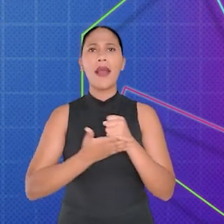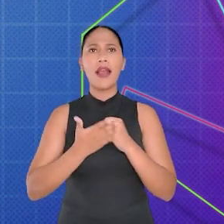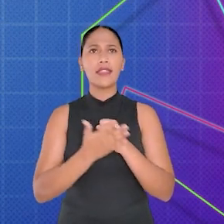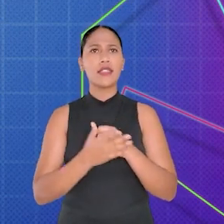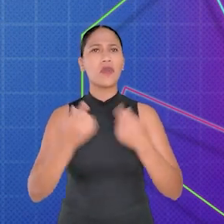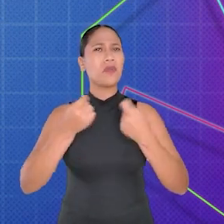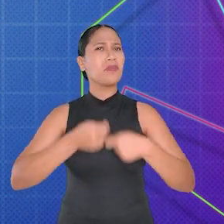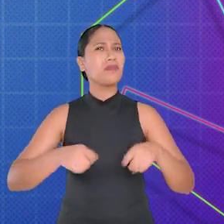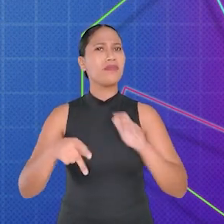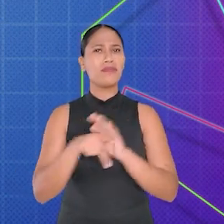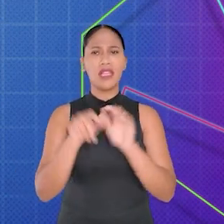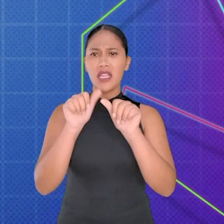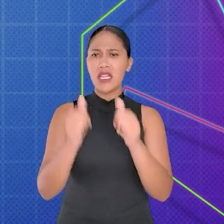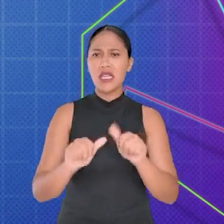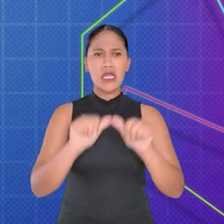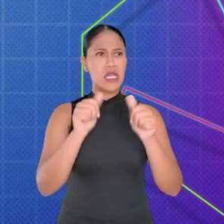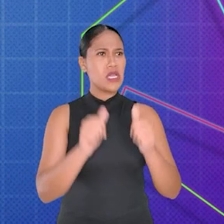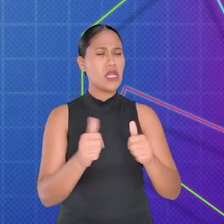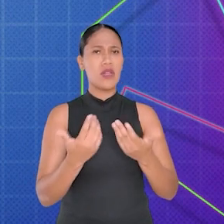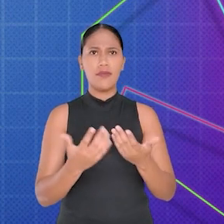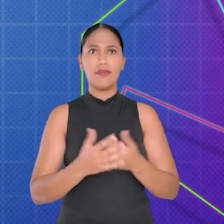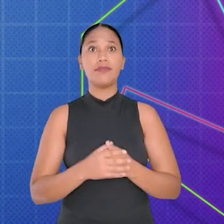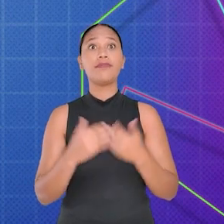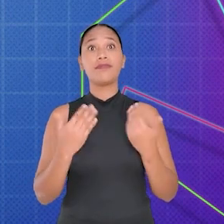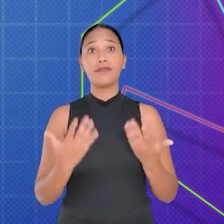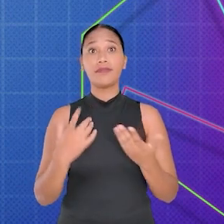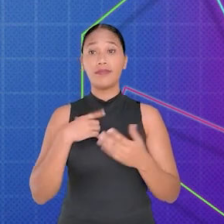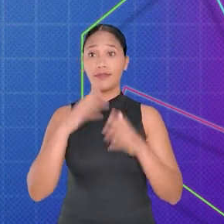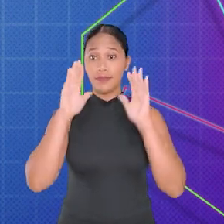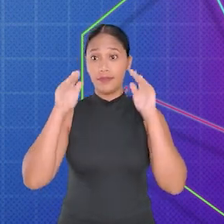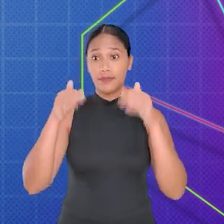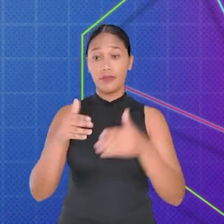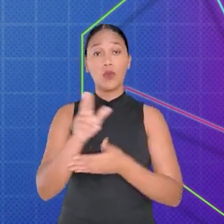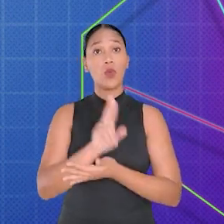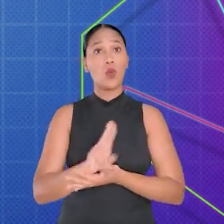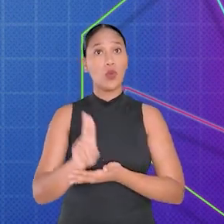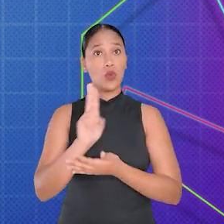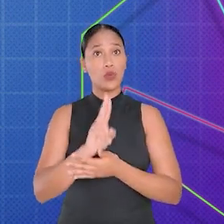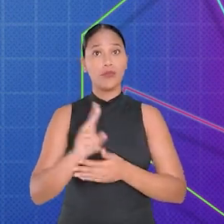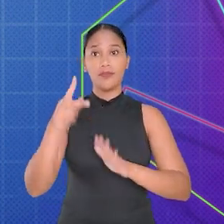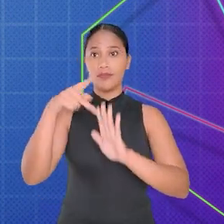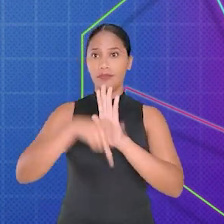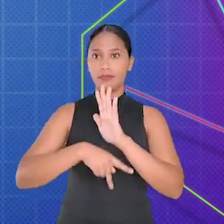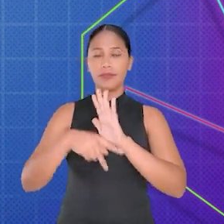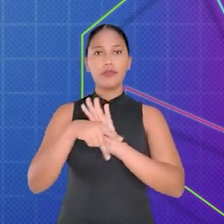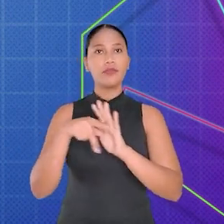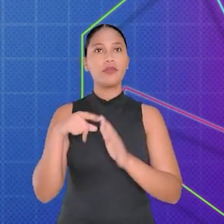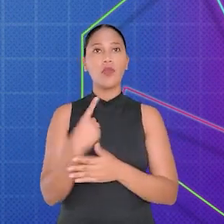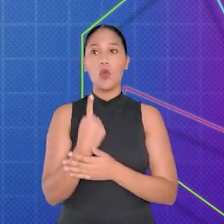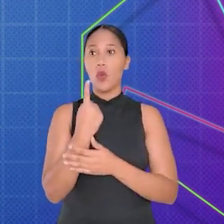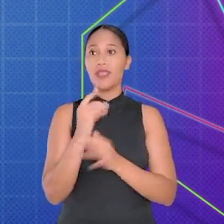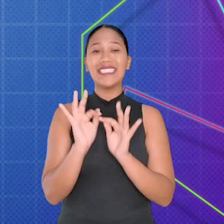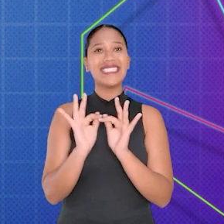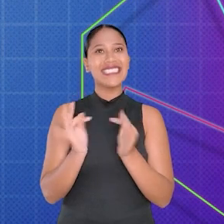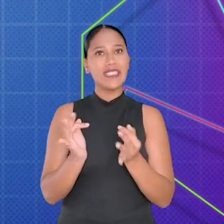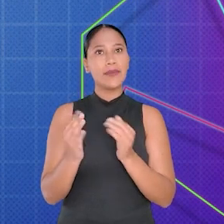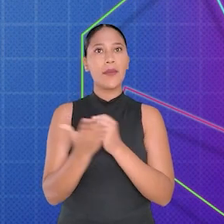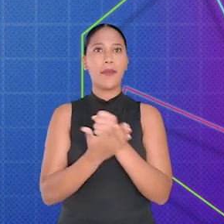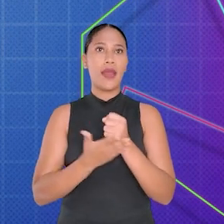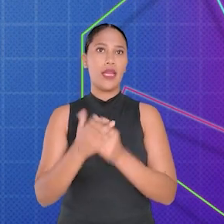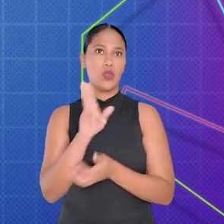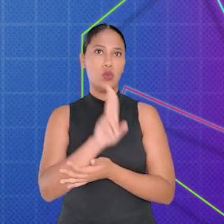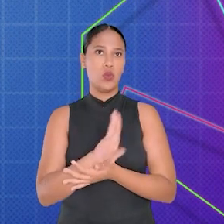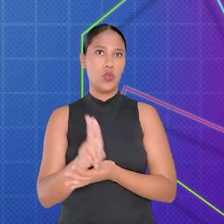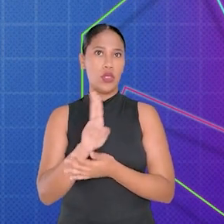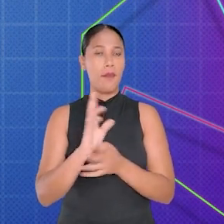como base para um objeto mais complexo. Por exemplo, um modelo de carro pode começar com um cubo, que é moldado e esculpido em formato semelhante ao